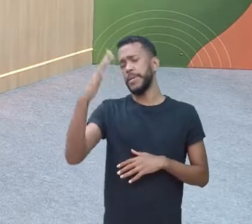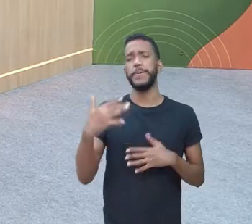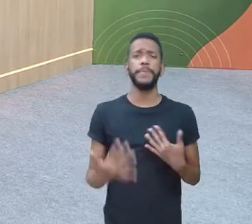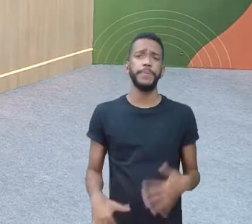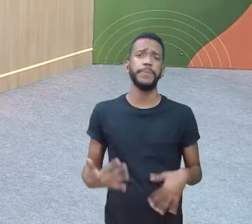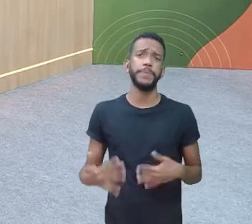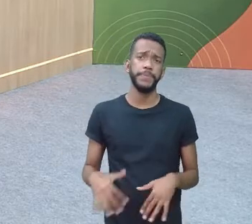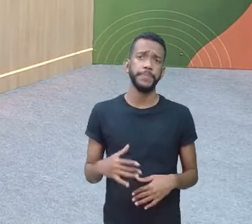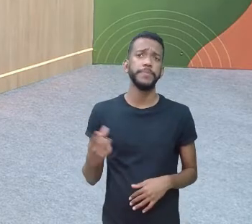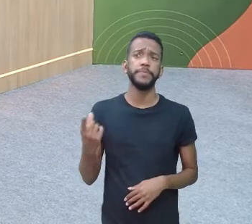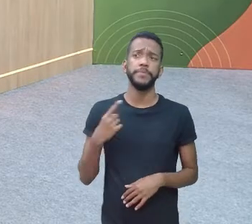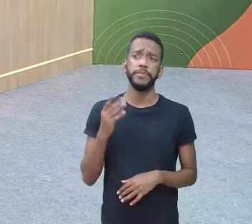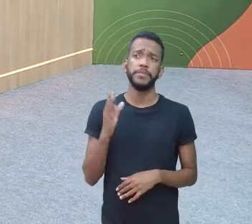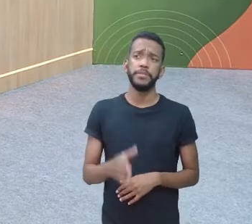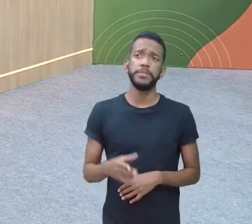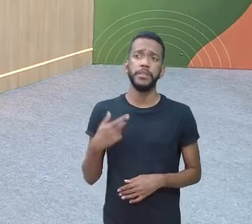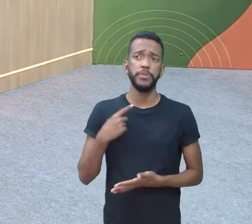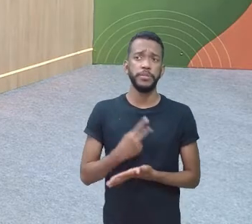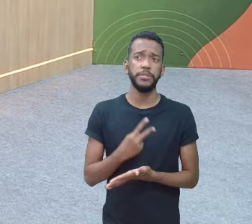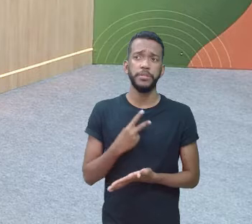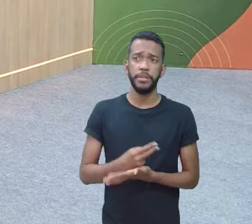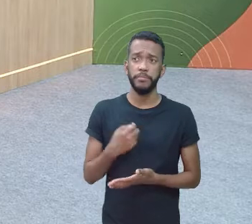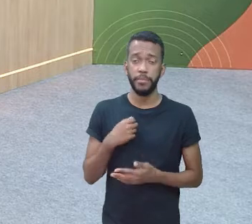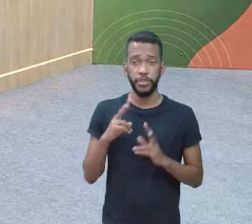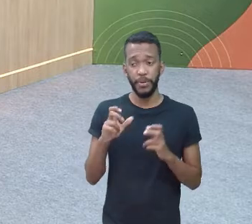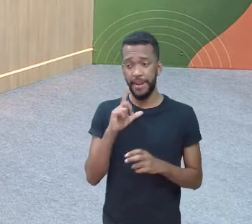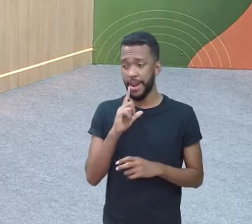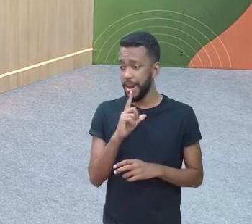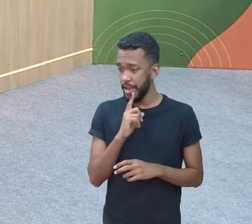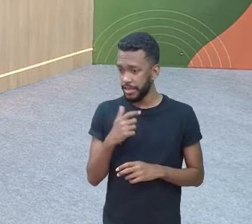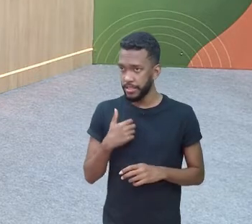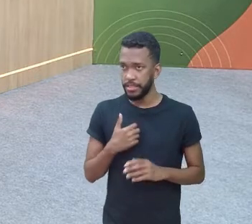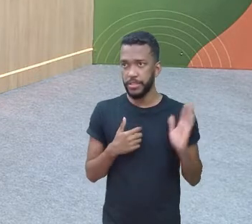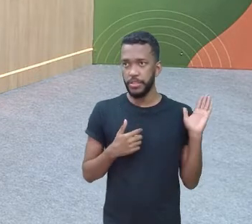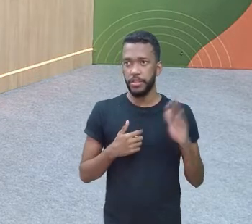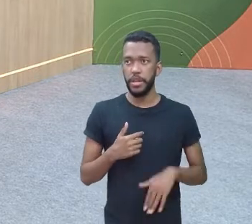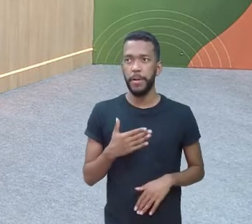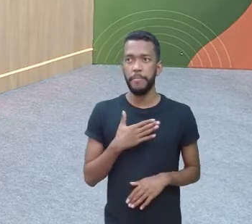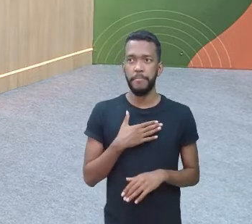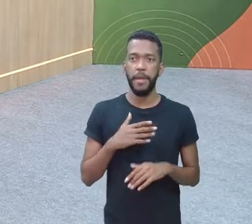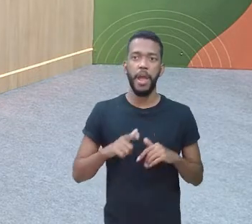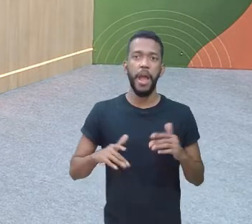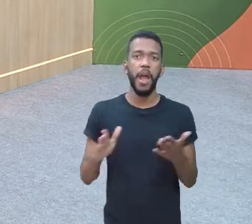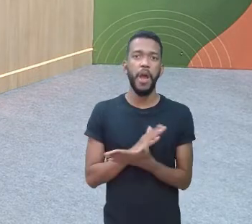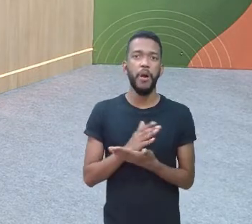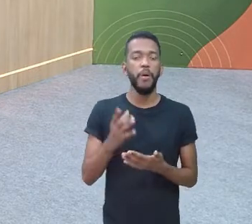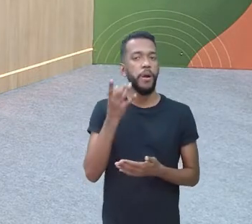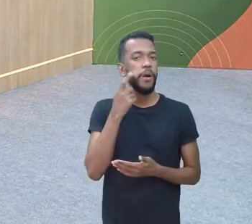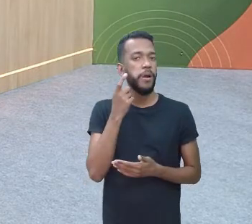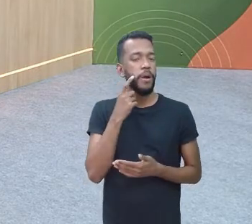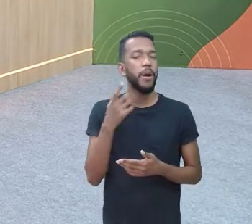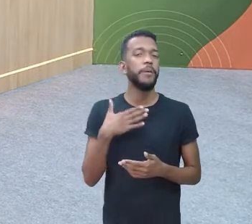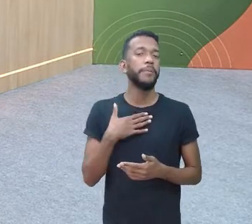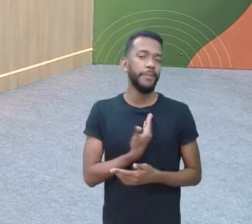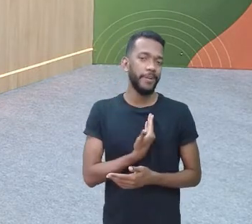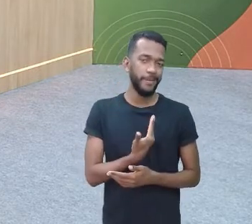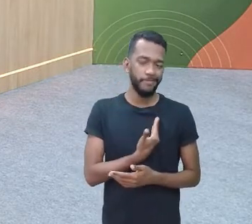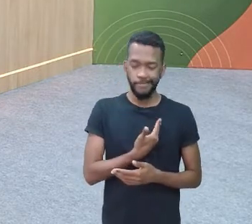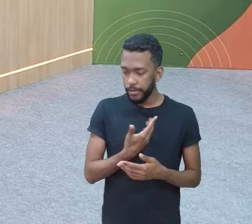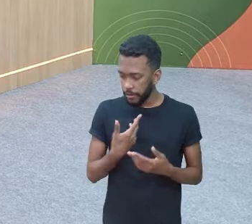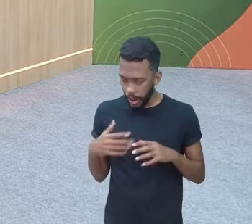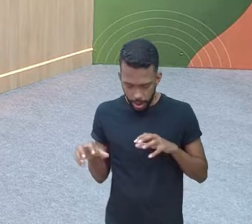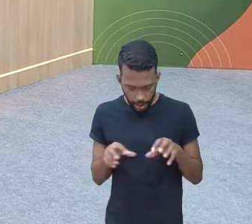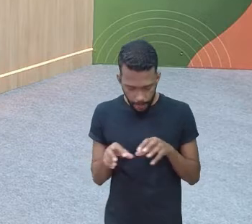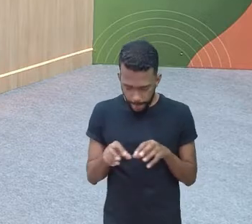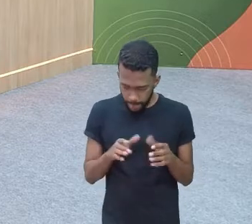professora. Essa divisão aí eu faço quase sempre na hora do lanche, quando eu trago algumas balinhas assim para os meus colegas. E aí, quando a gente vai